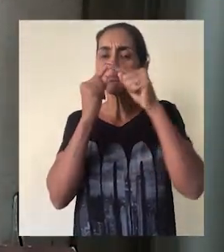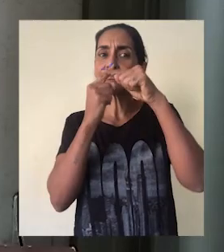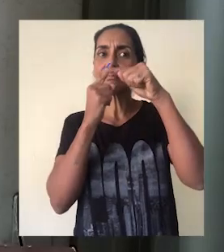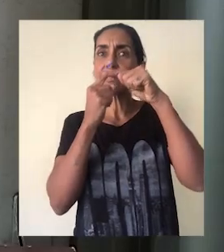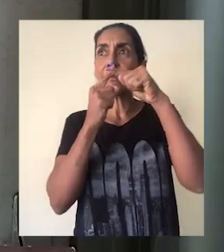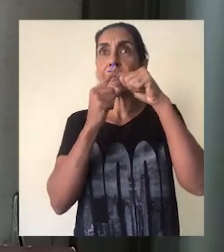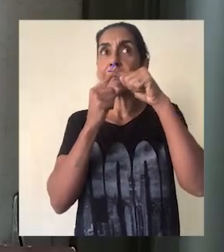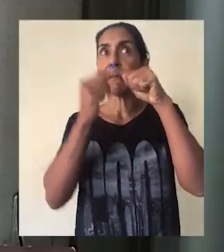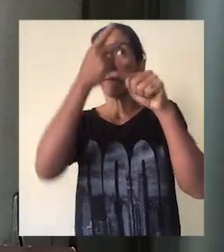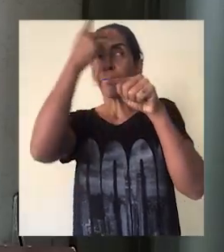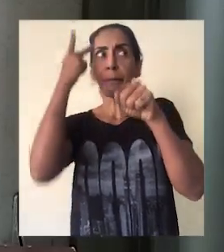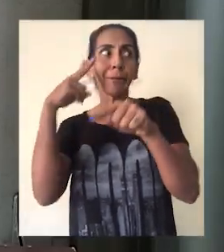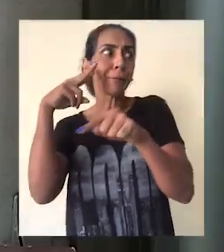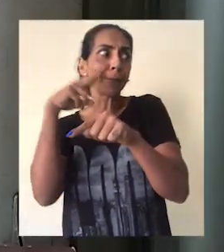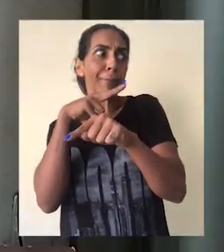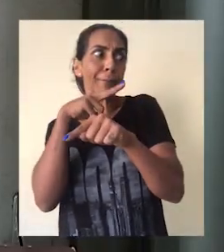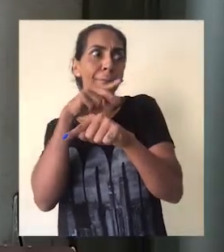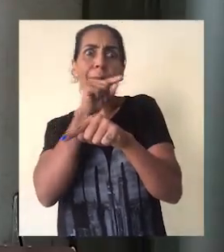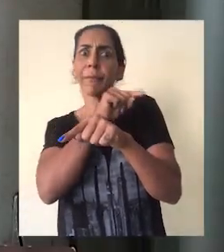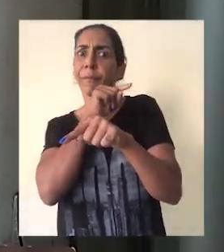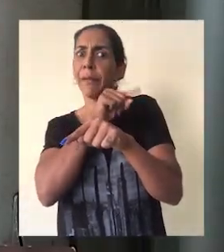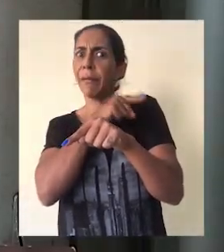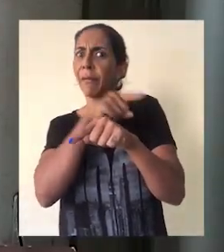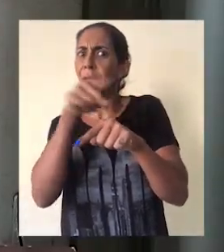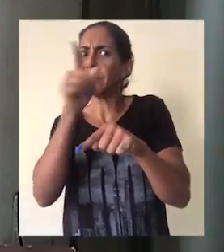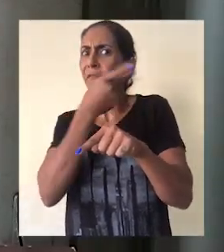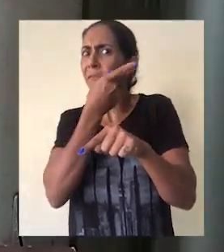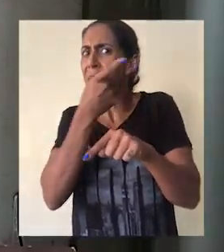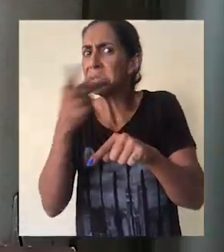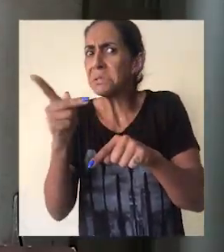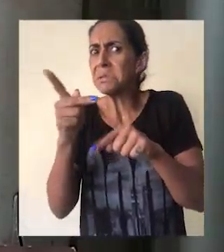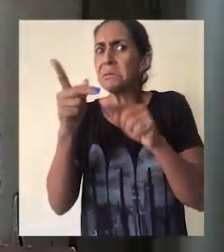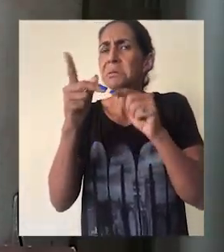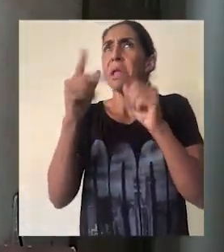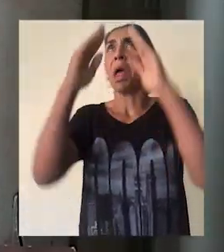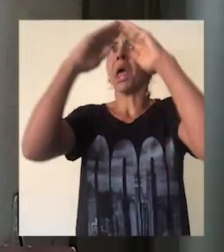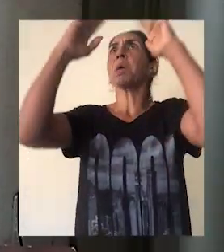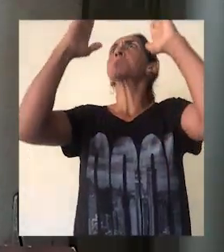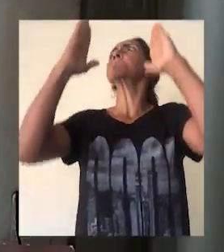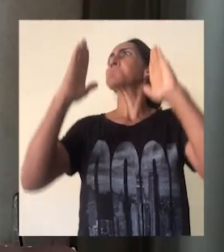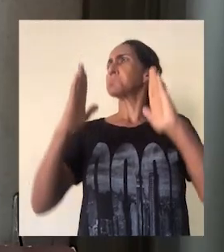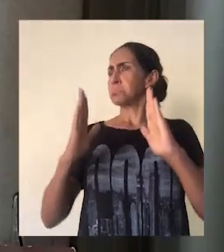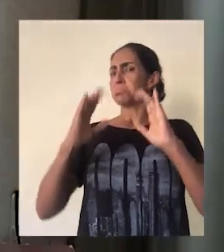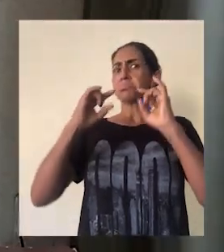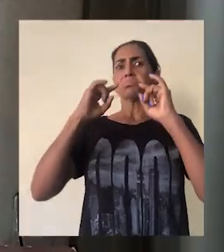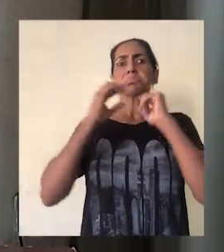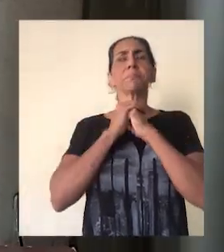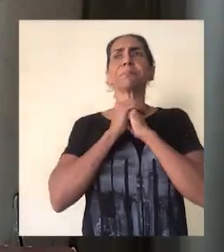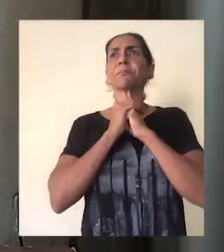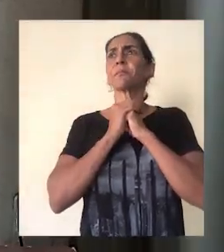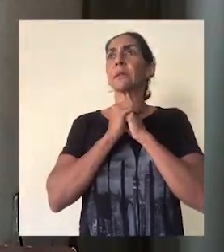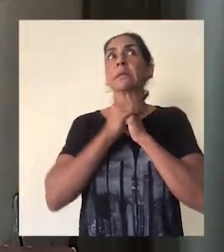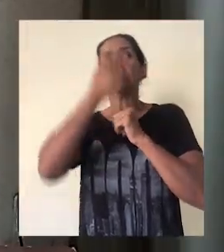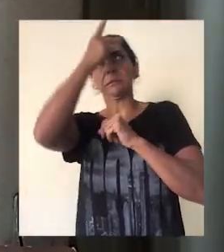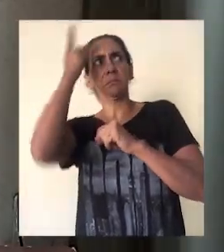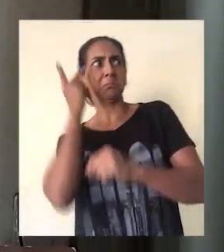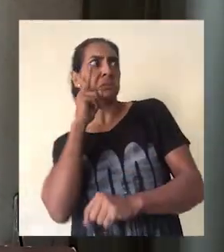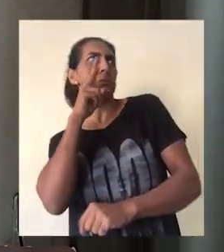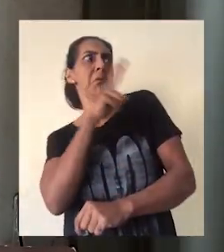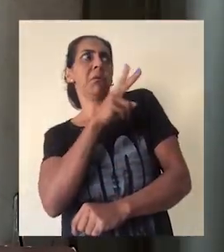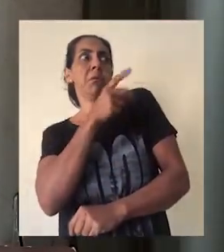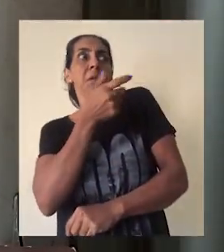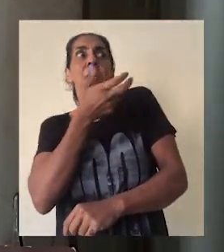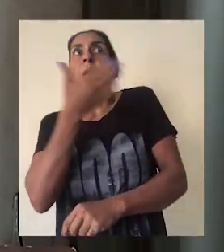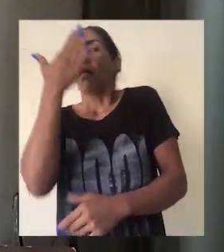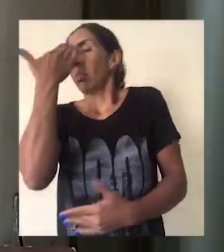onde ele estava indo se meter, mas ele não. Durante a estadia no castelo de Drácula, Harker também se vê deparado com várias